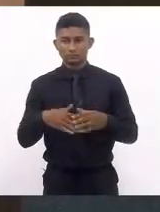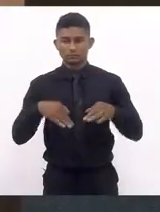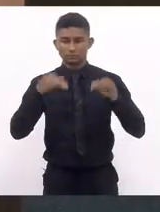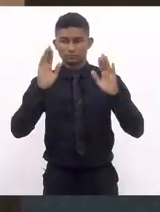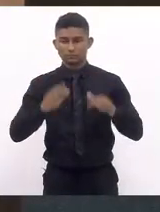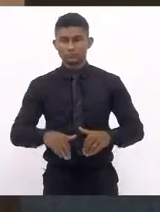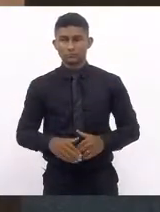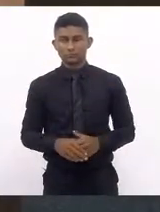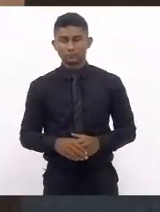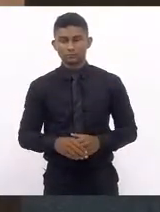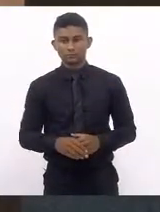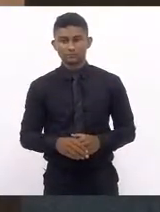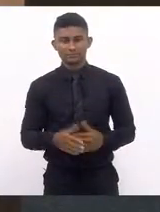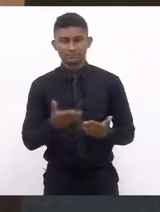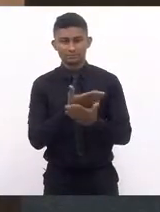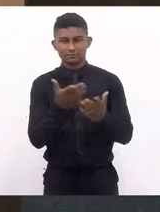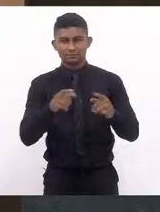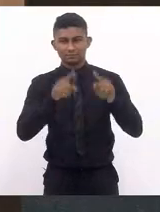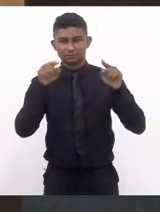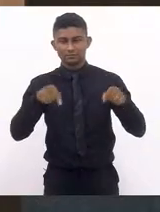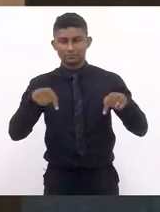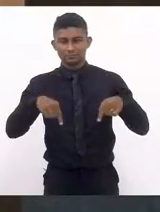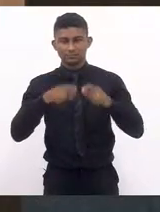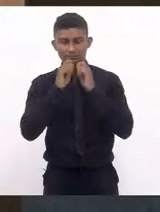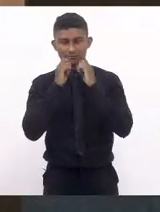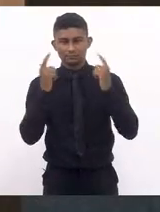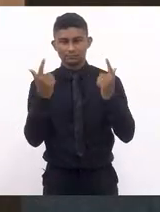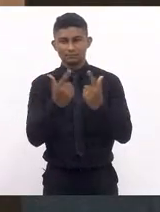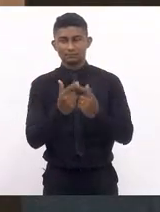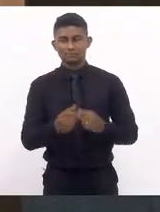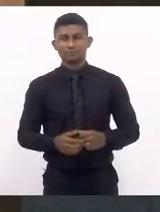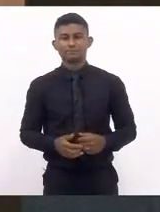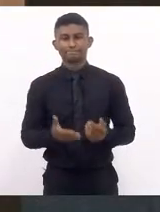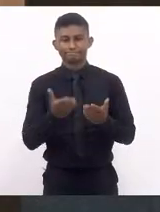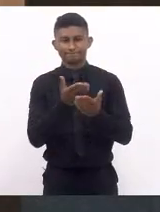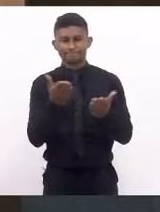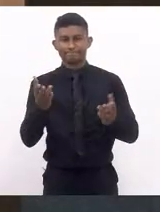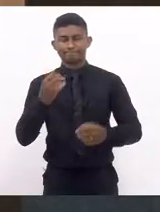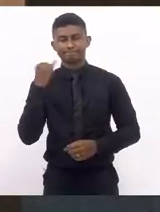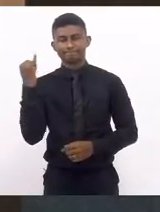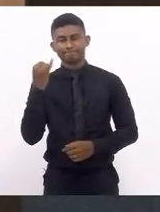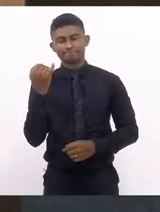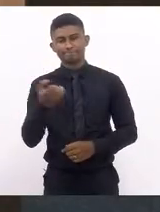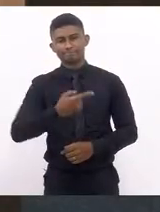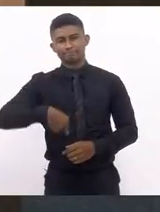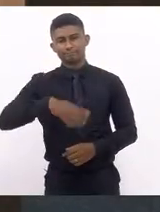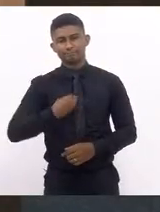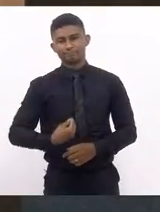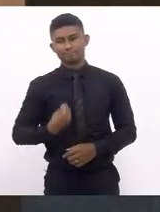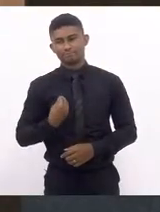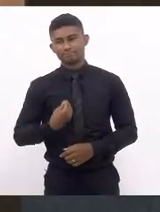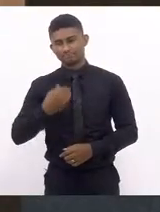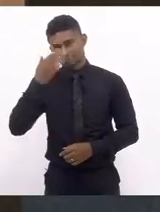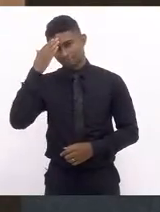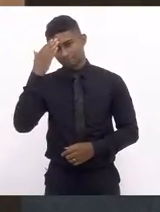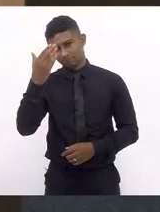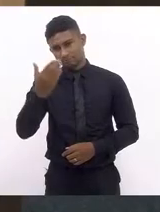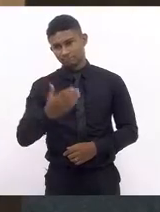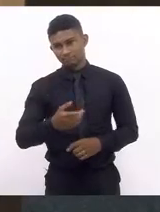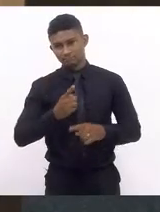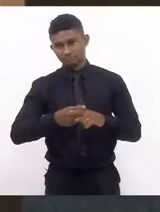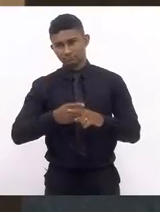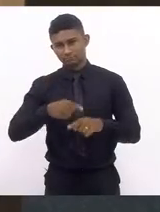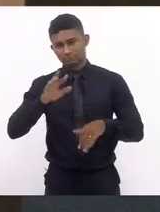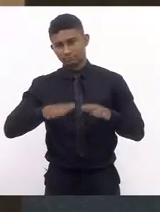a todos os servidores desta casa vocês são importantíssimos na nossas vidas obrigado porque muitas vezes